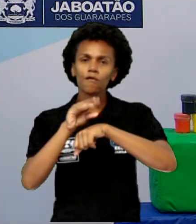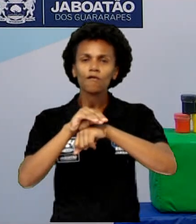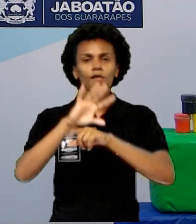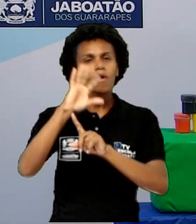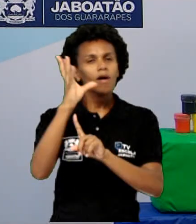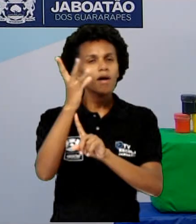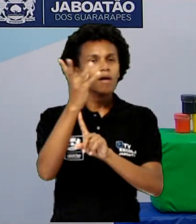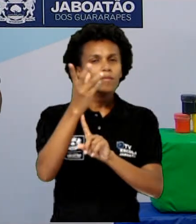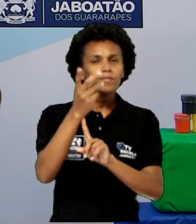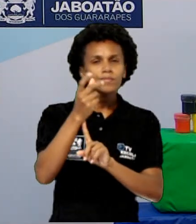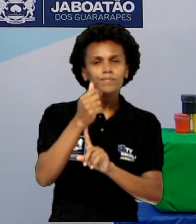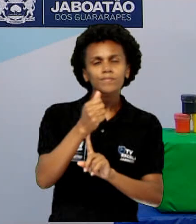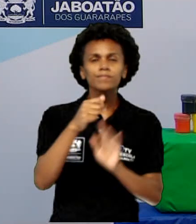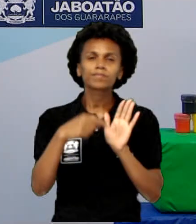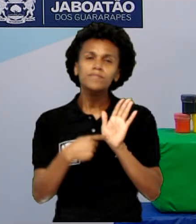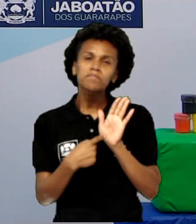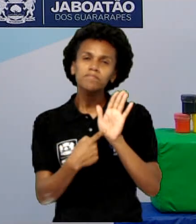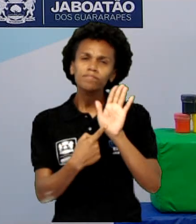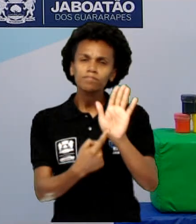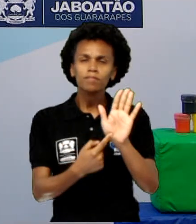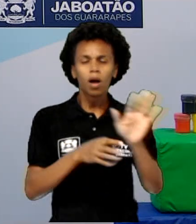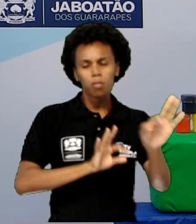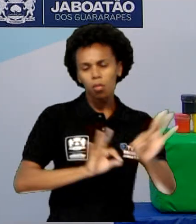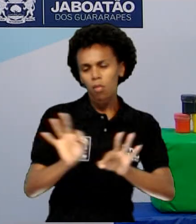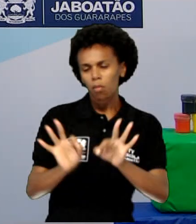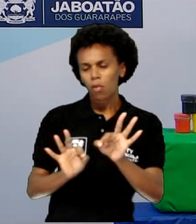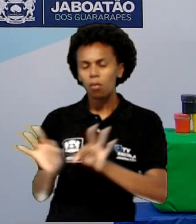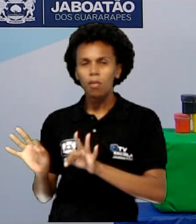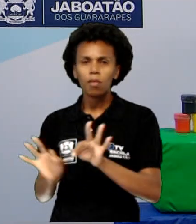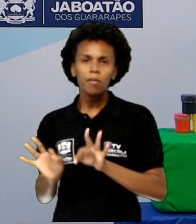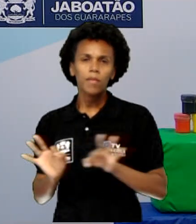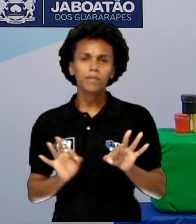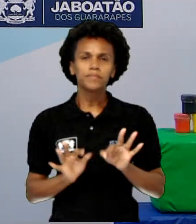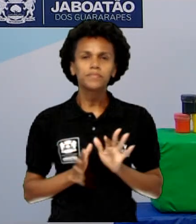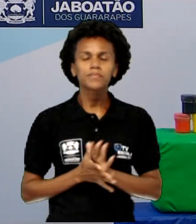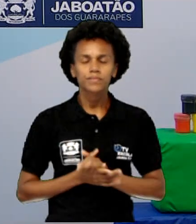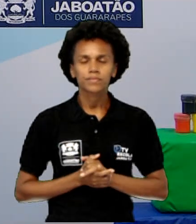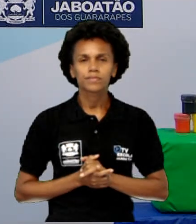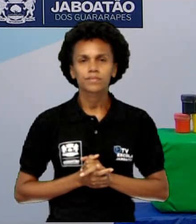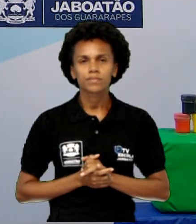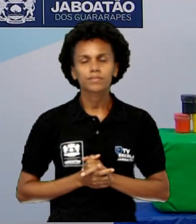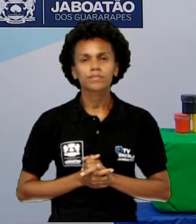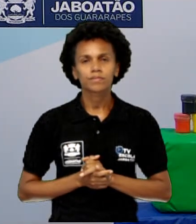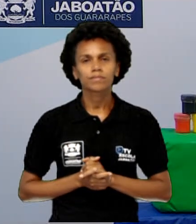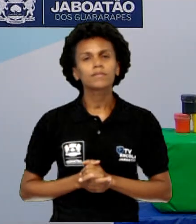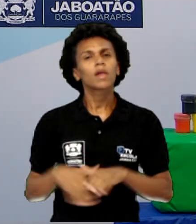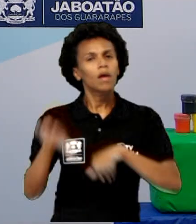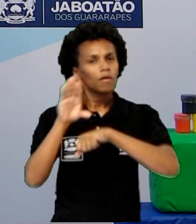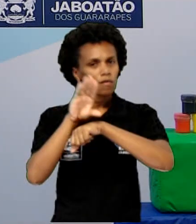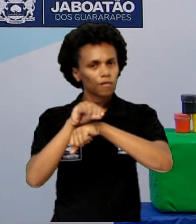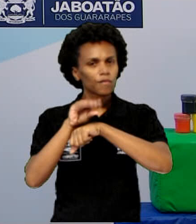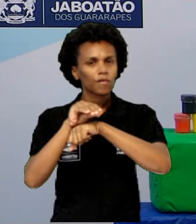mais elaborada, vai ter um cenário, aquela coisa toda. Então a fotografia é um tipo de arte visual.